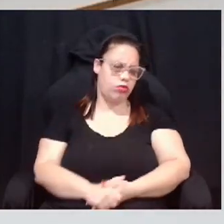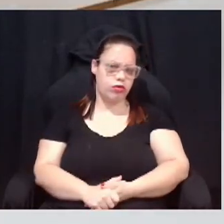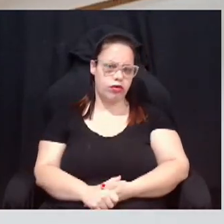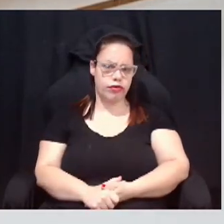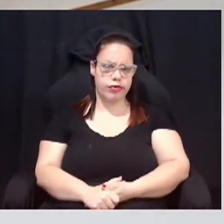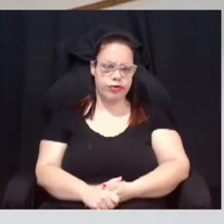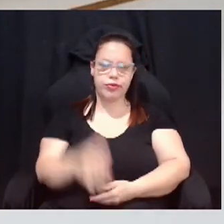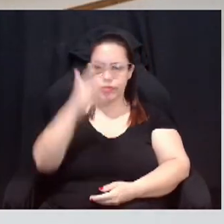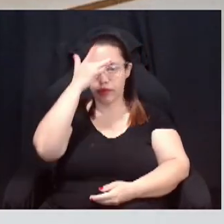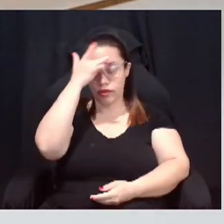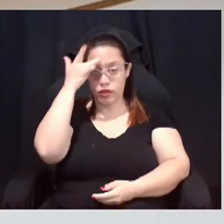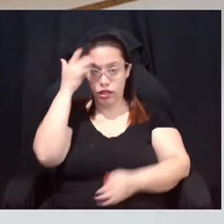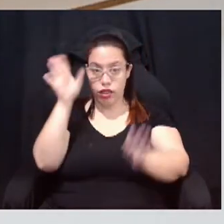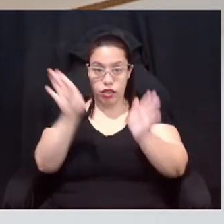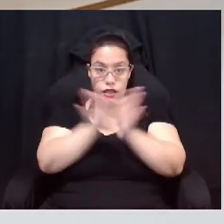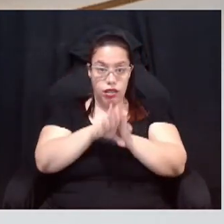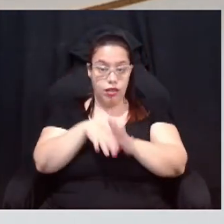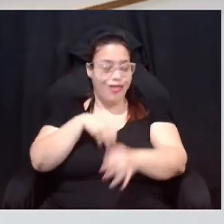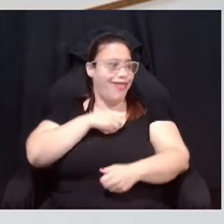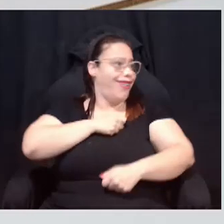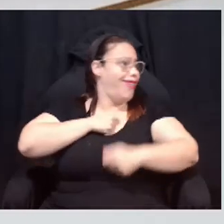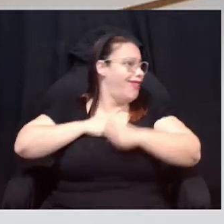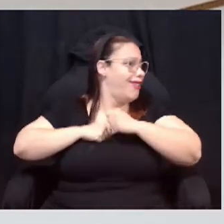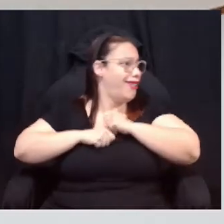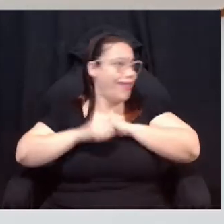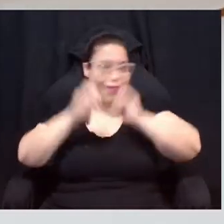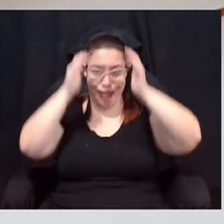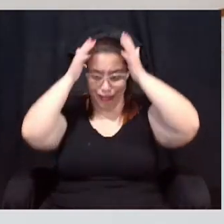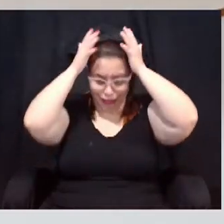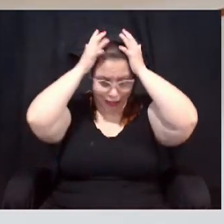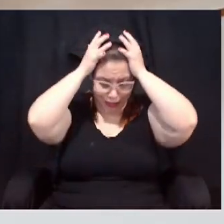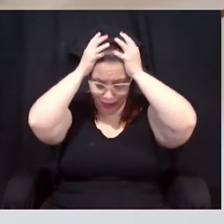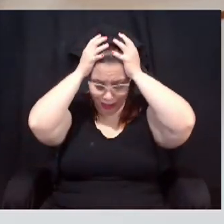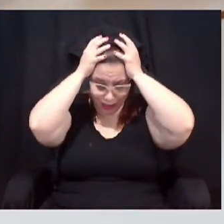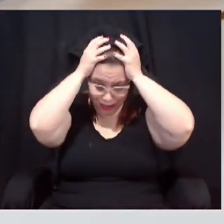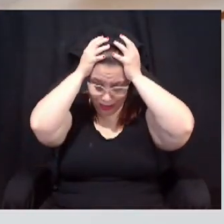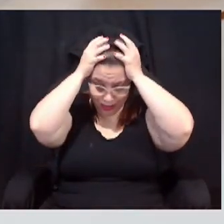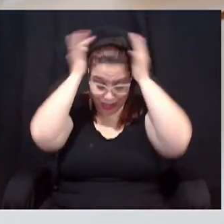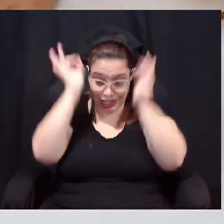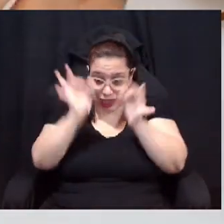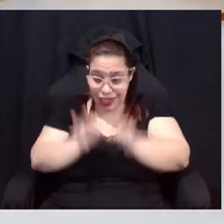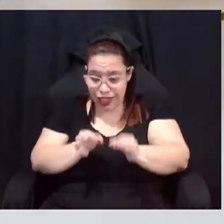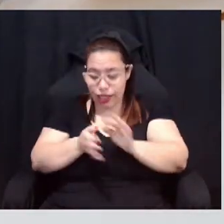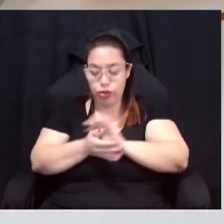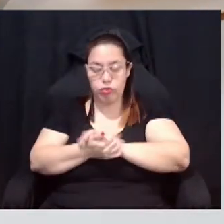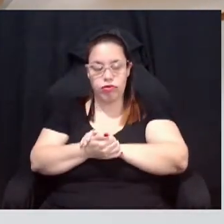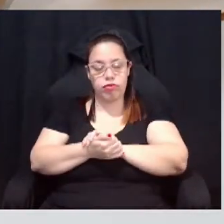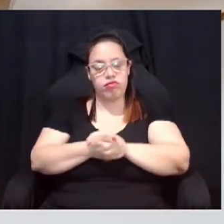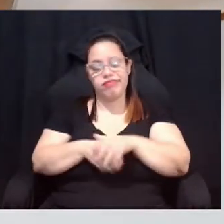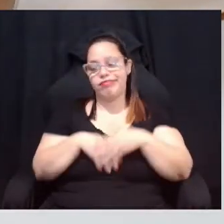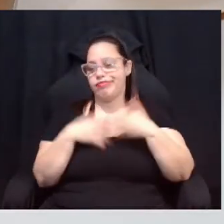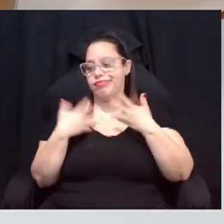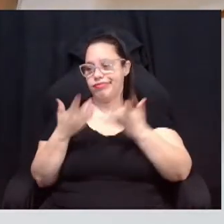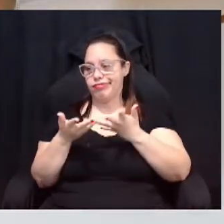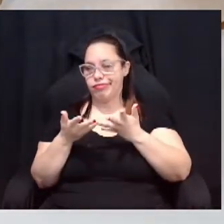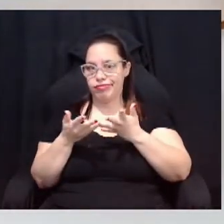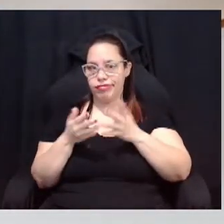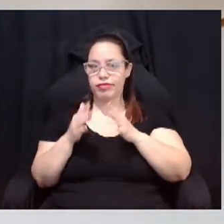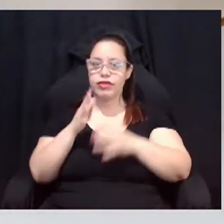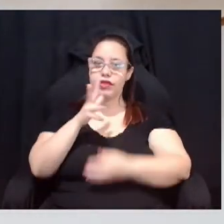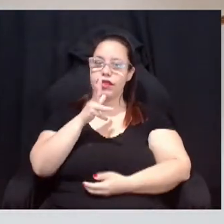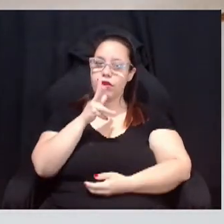chega, né, naquela afobação, naquela vontade de ver a peça pronta, mas daí tá um pouquinho mais devagar